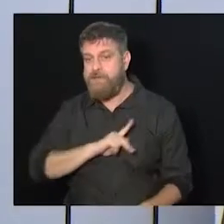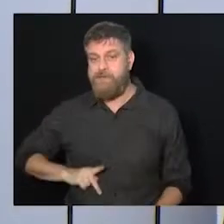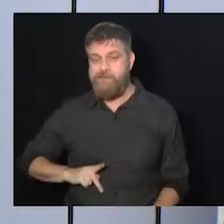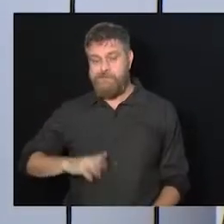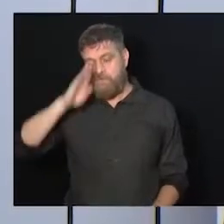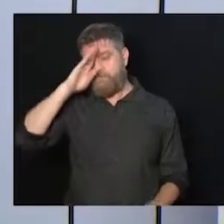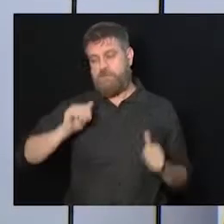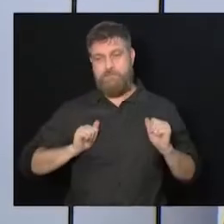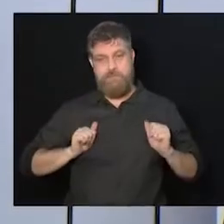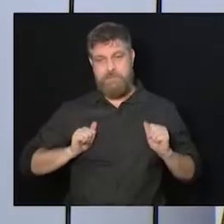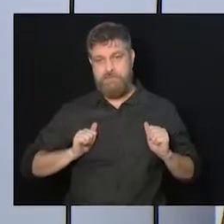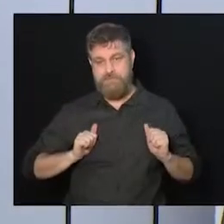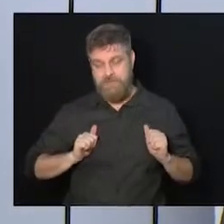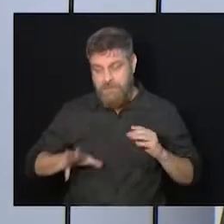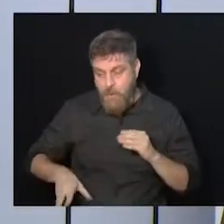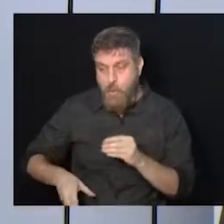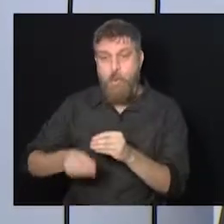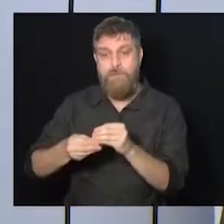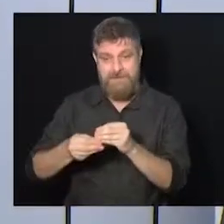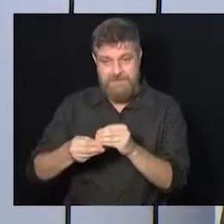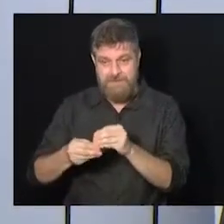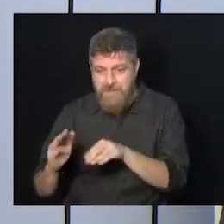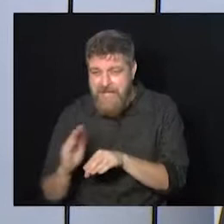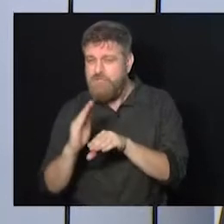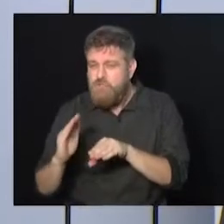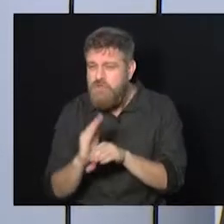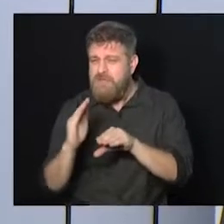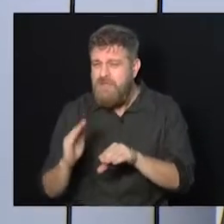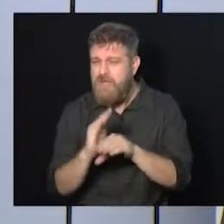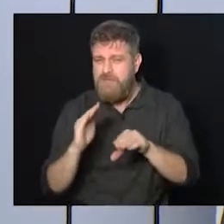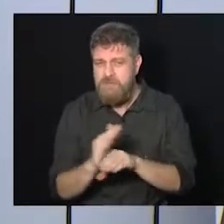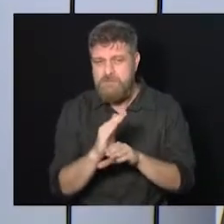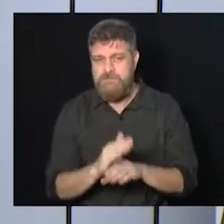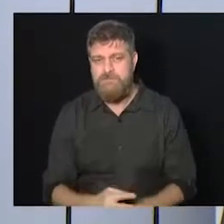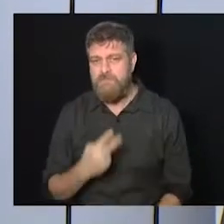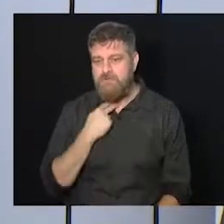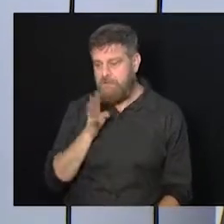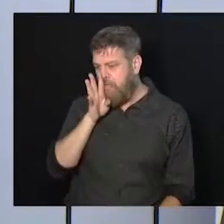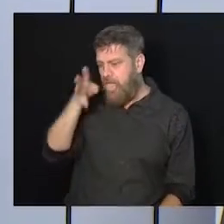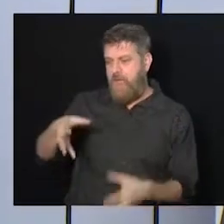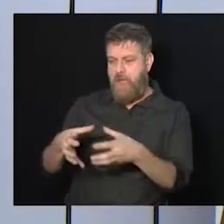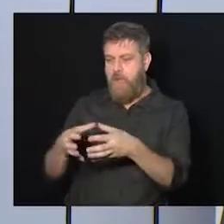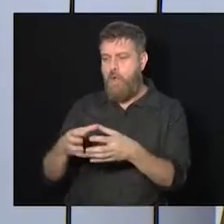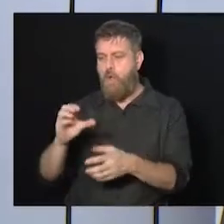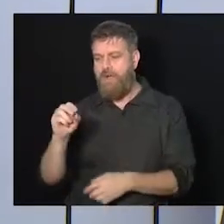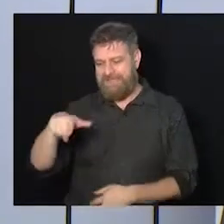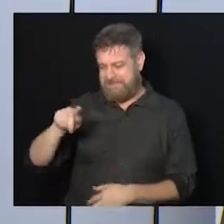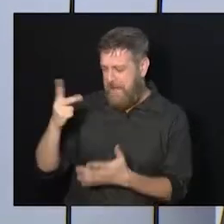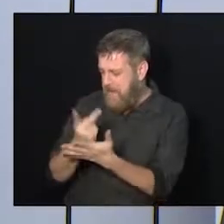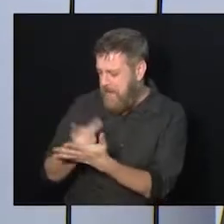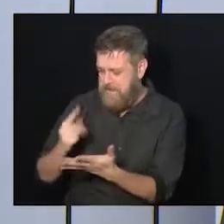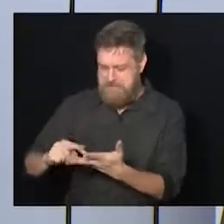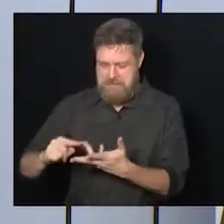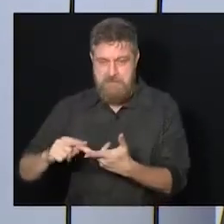Como ação complementar até o próprio Estado, ajudando o próprio Estado. Eu acho que não dá para, como ela disse, demonizar todas, né?